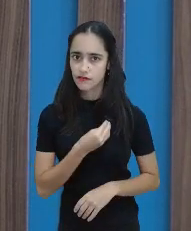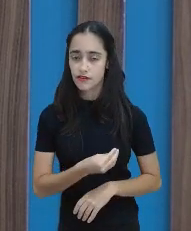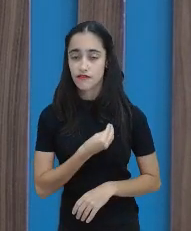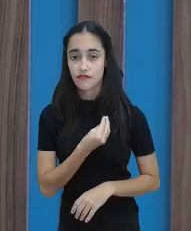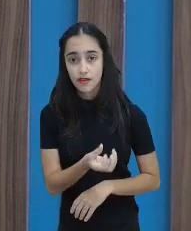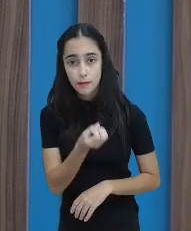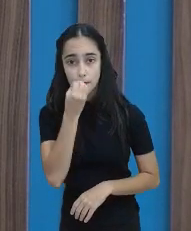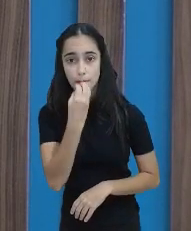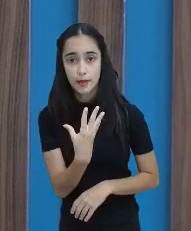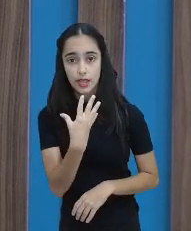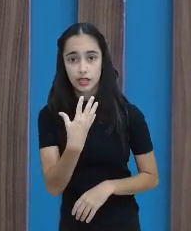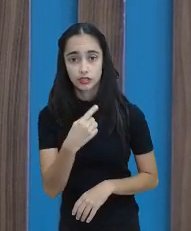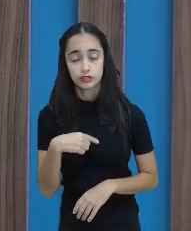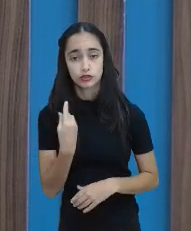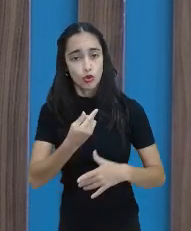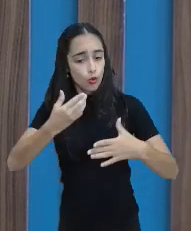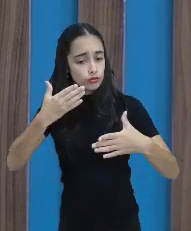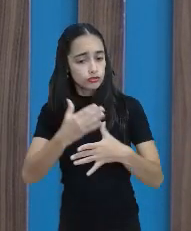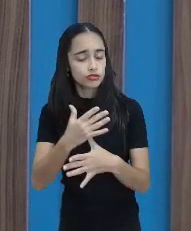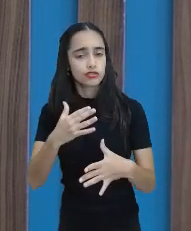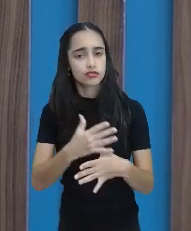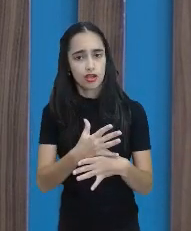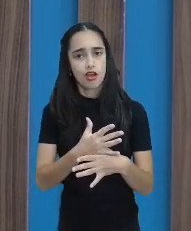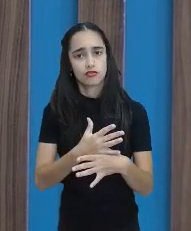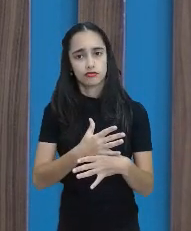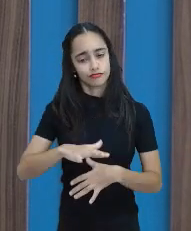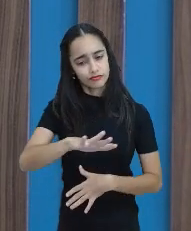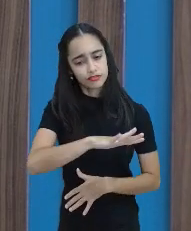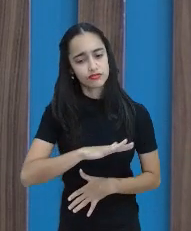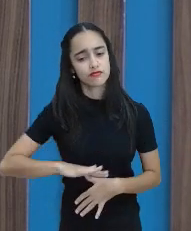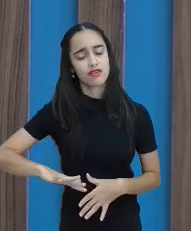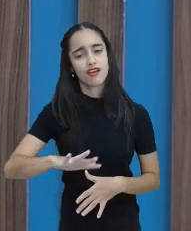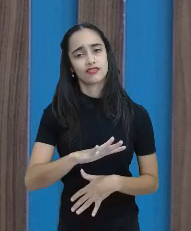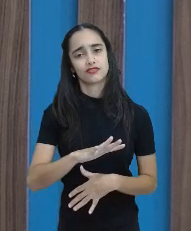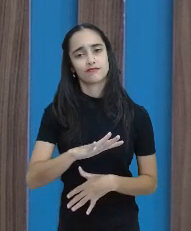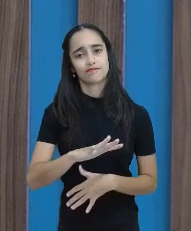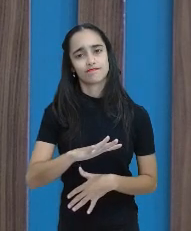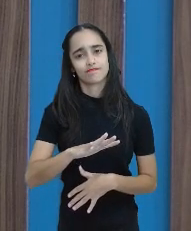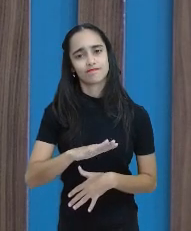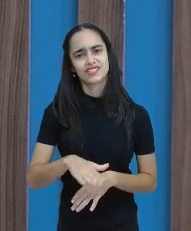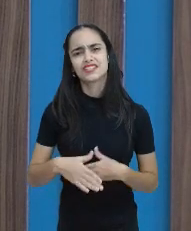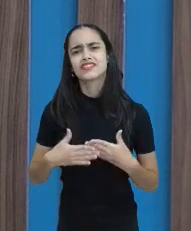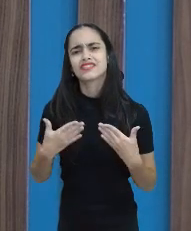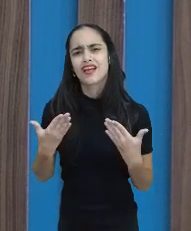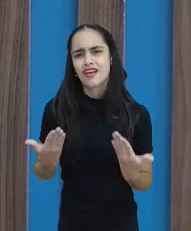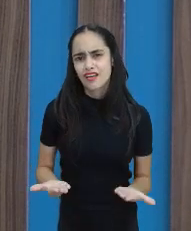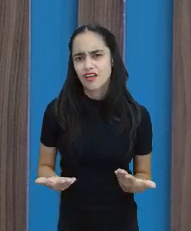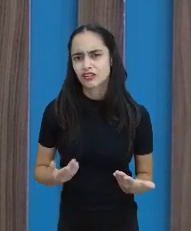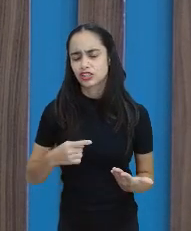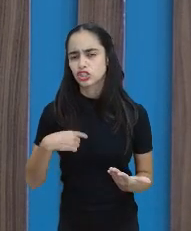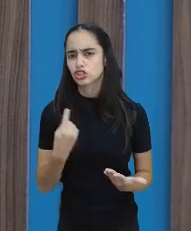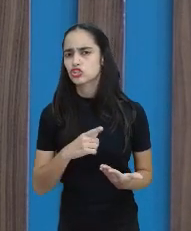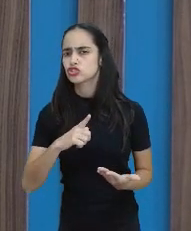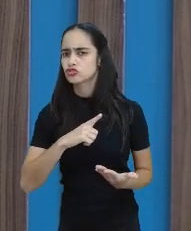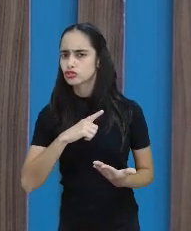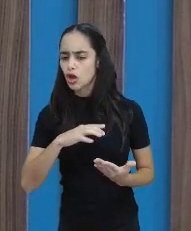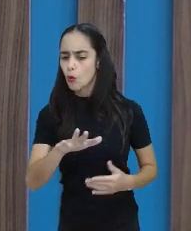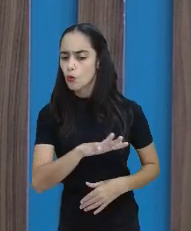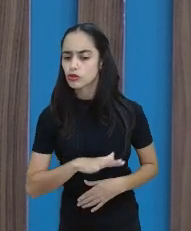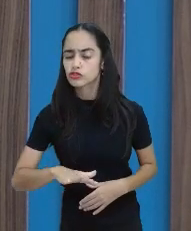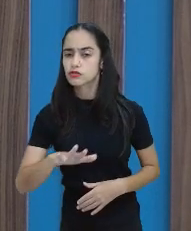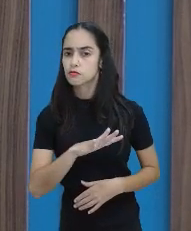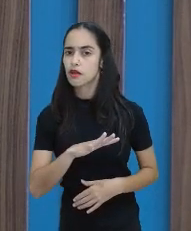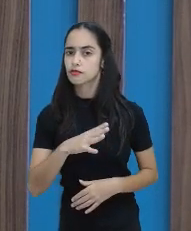no nosso espaço ali. E aí, será que a gente está tendo, né, esses espaços de uma forma que